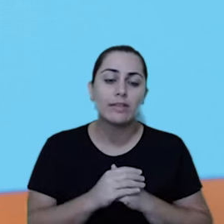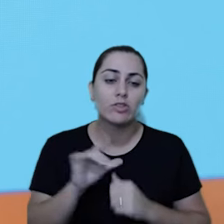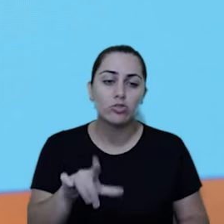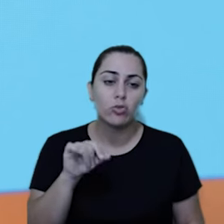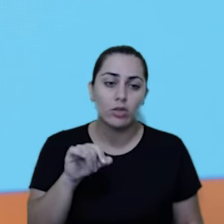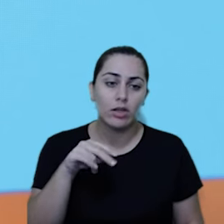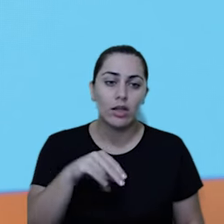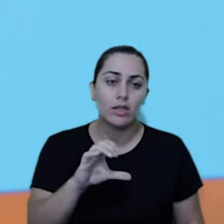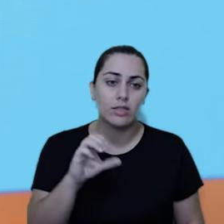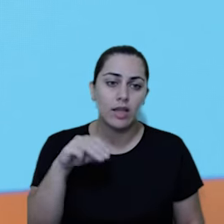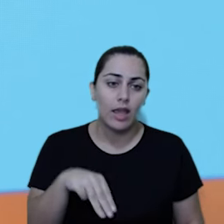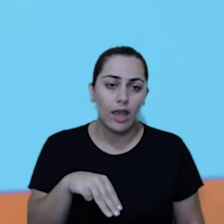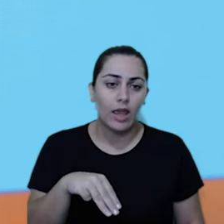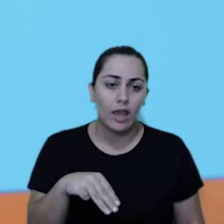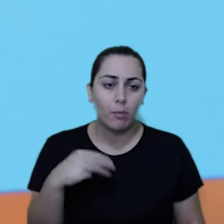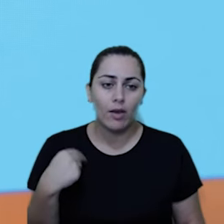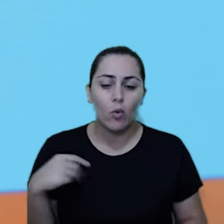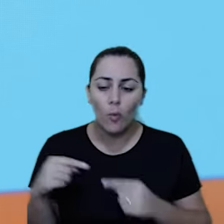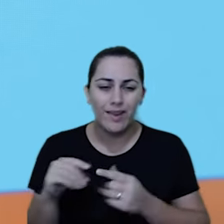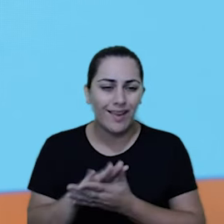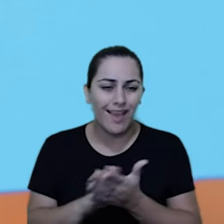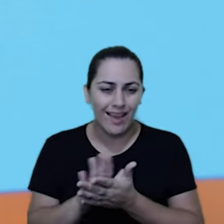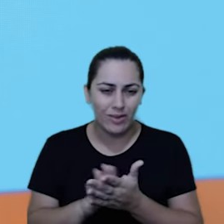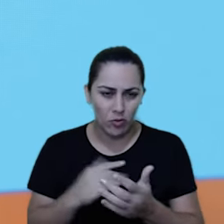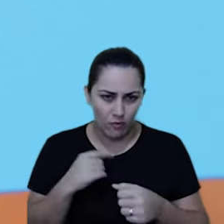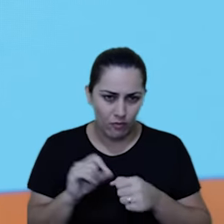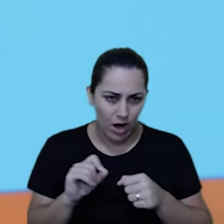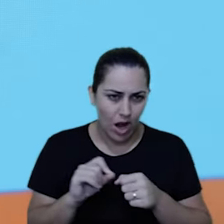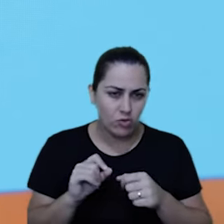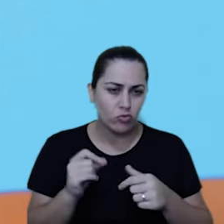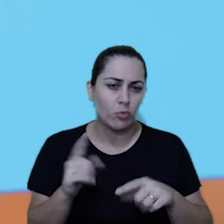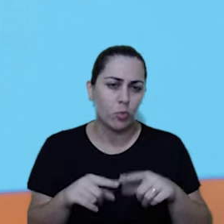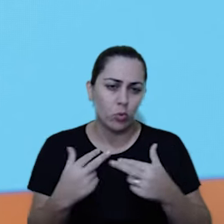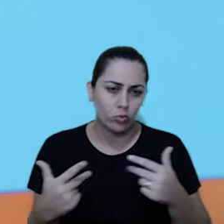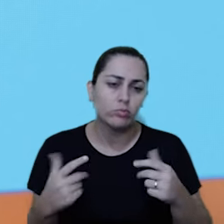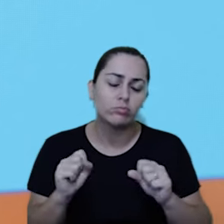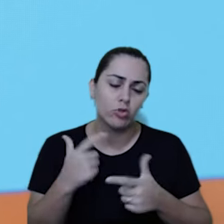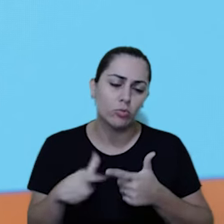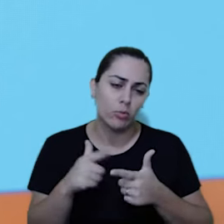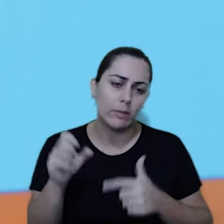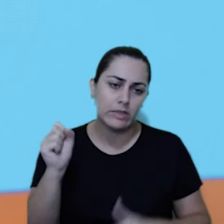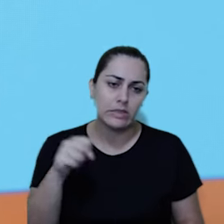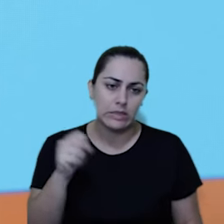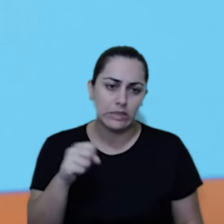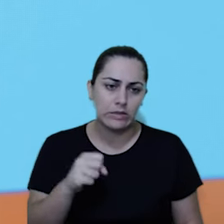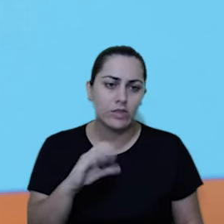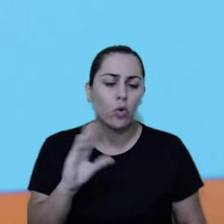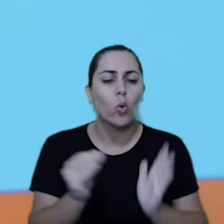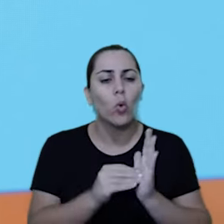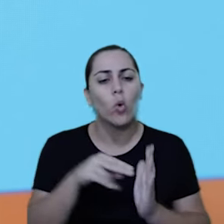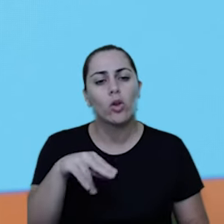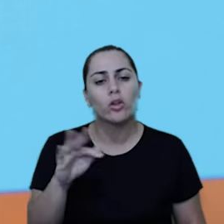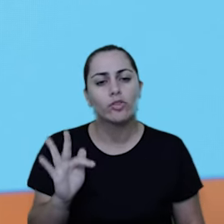você seleciona um um ncm que não tem relação com o que você faz com o que você fornece Você pode ter problema sim né você